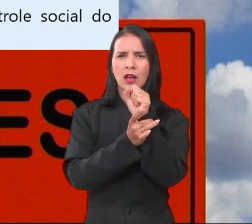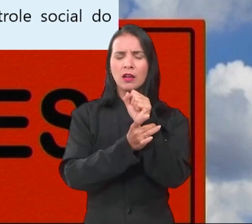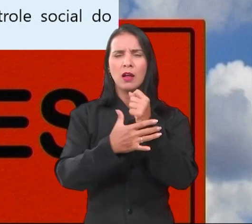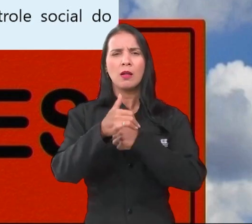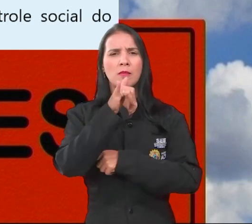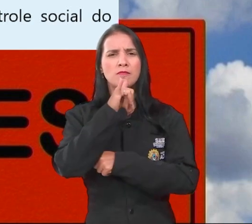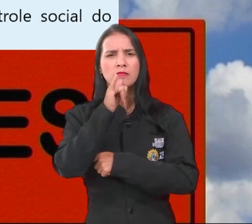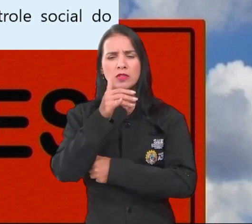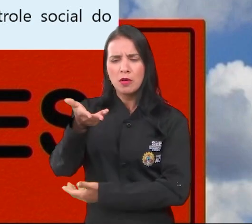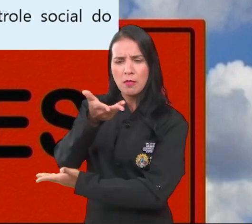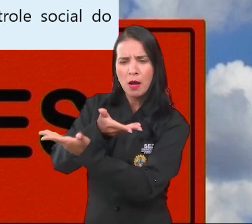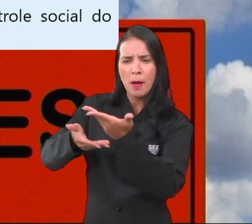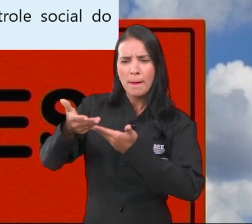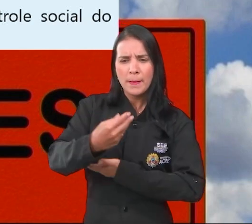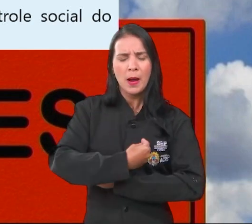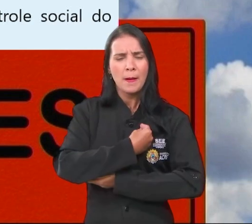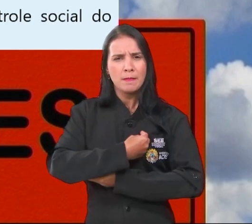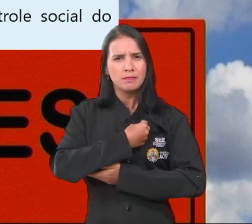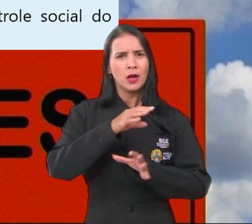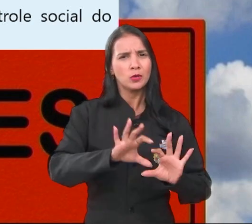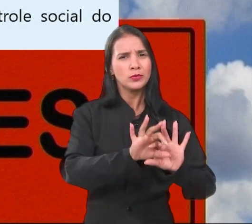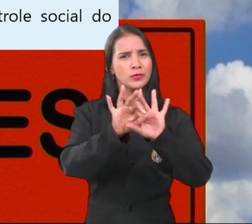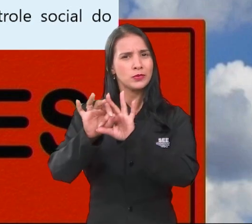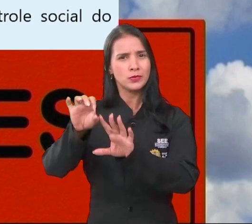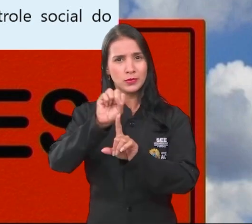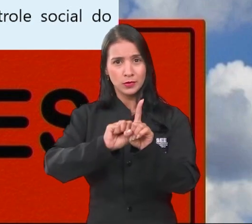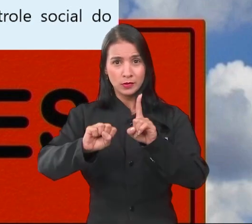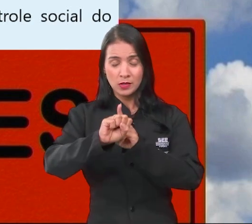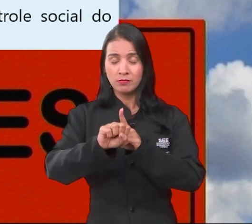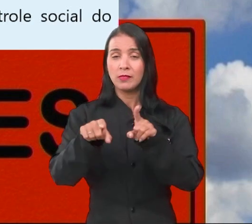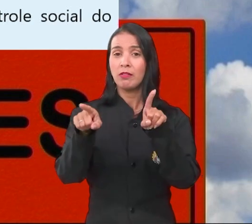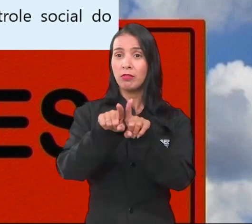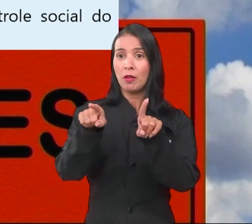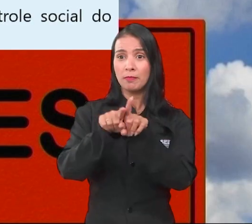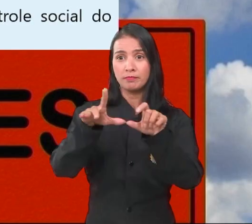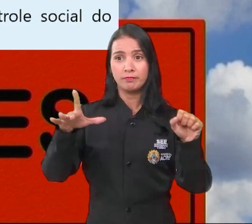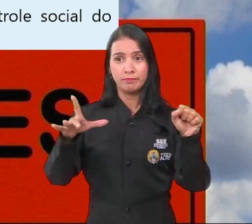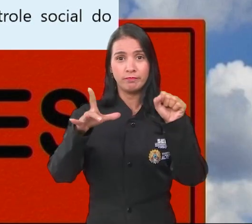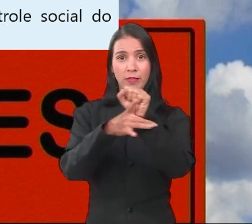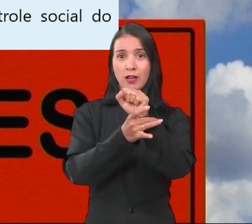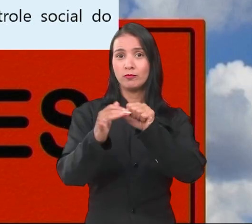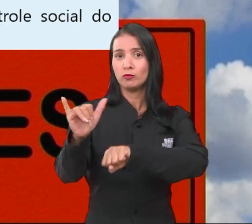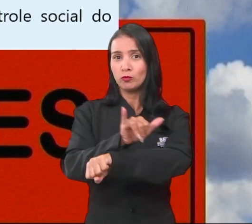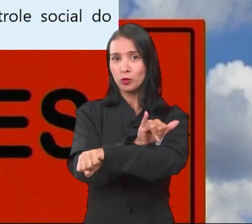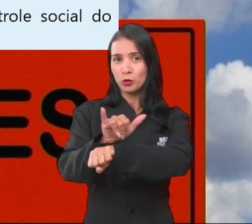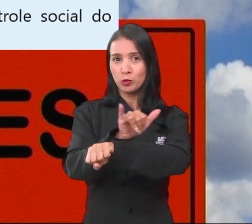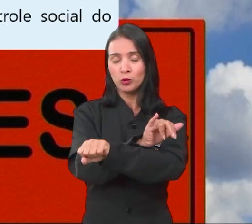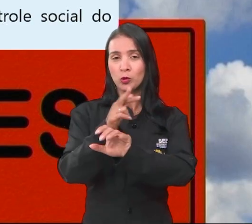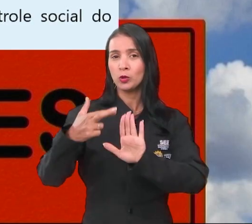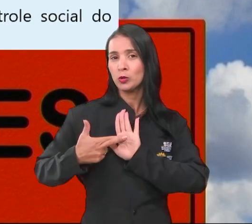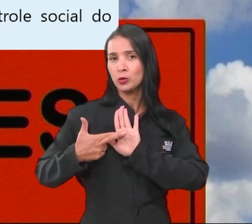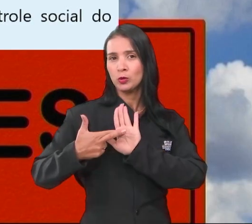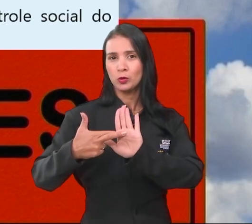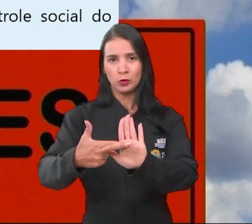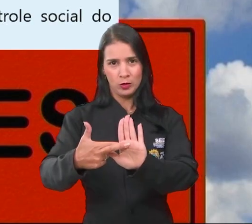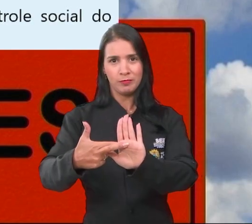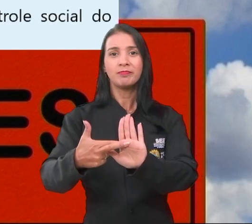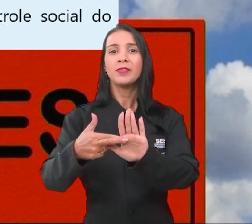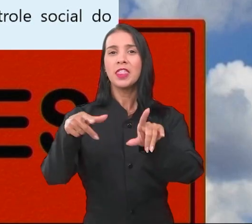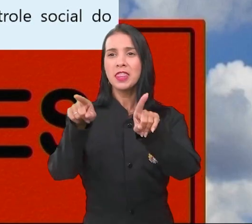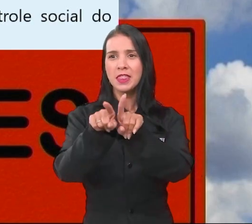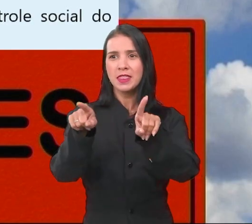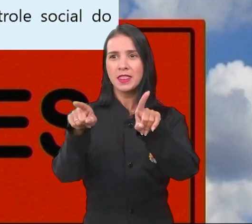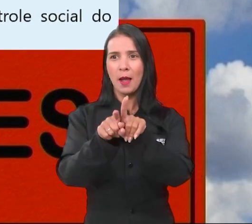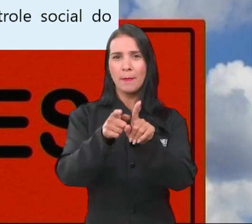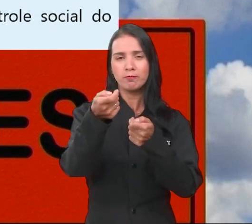contexto social. E elas garantem mecanismos de representação, fiscalização e